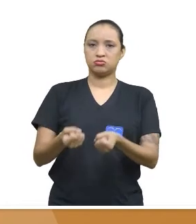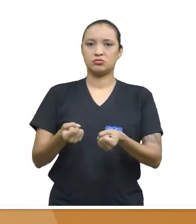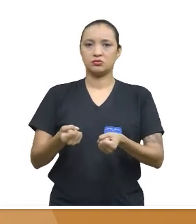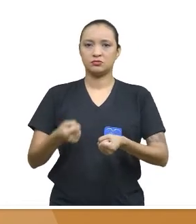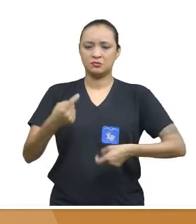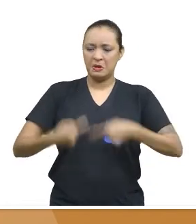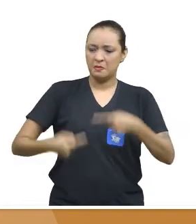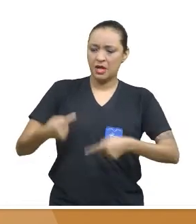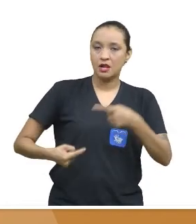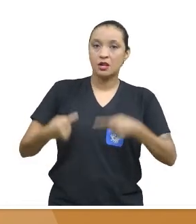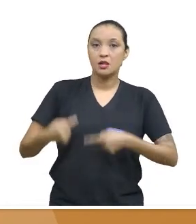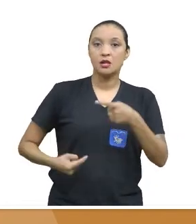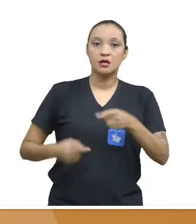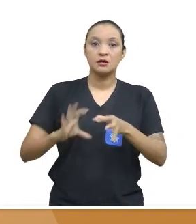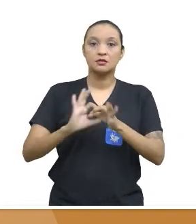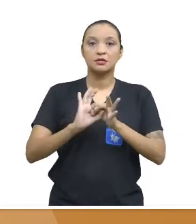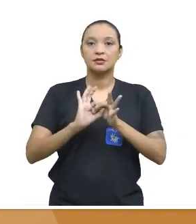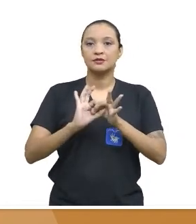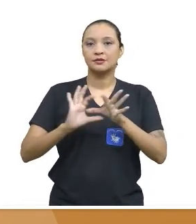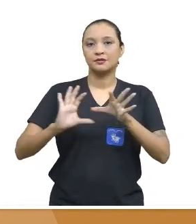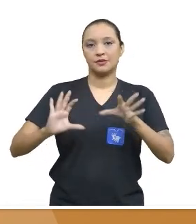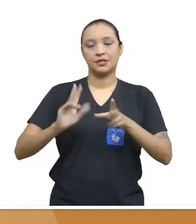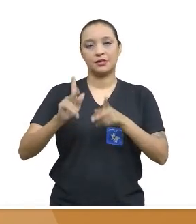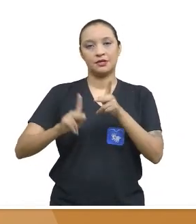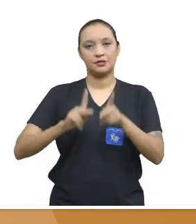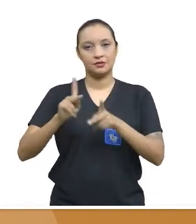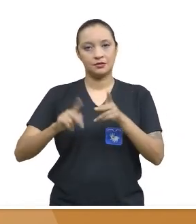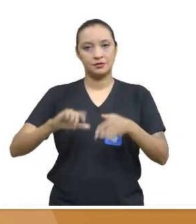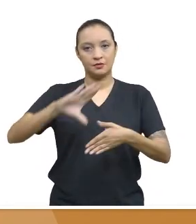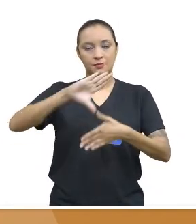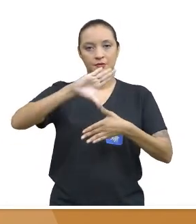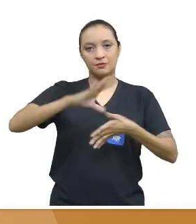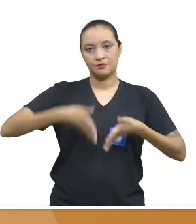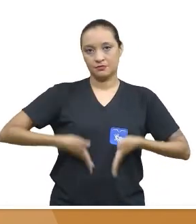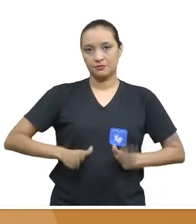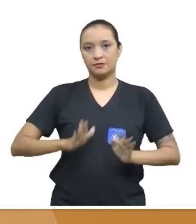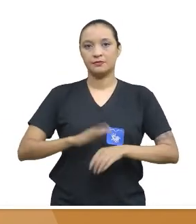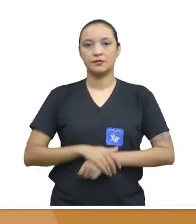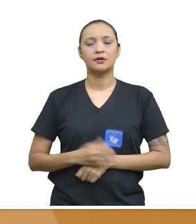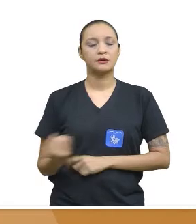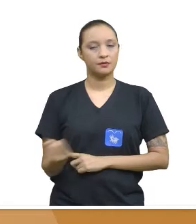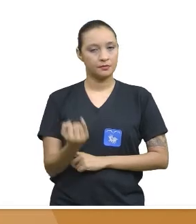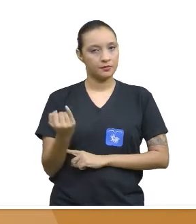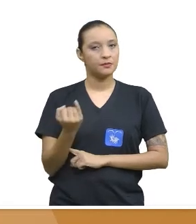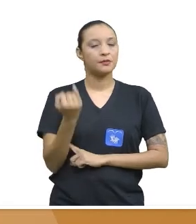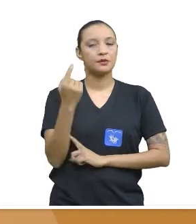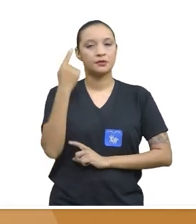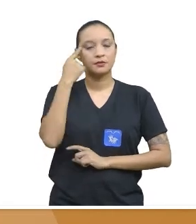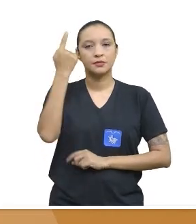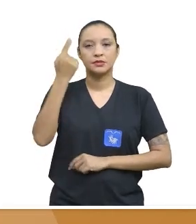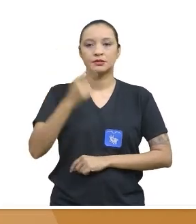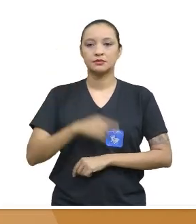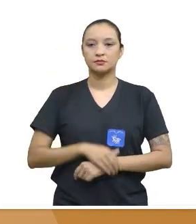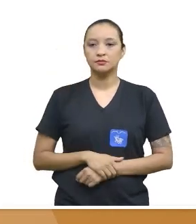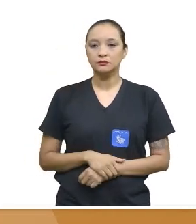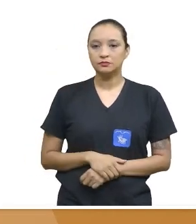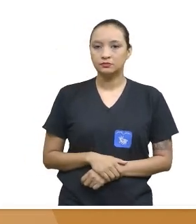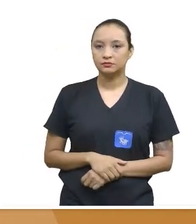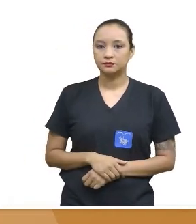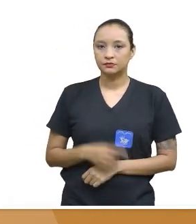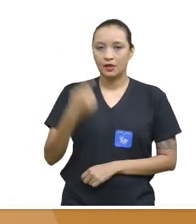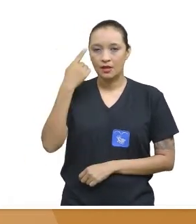pela libertação do povo nativo americano. Isso é muito importante de nós pensarmos. Essa ideia